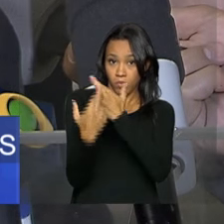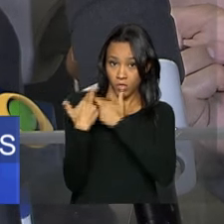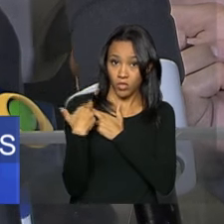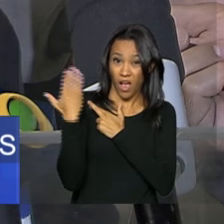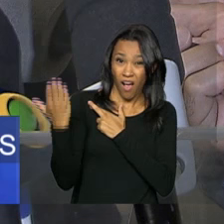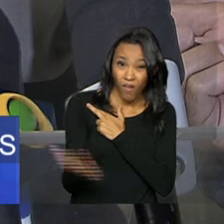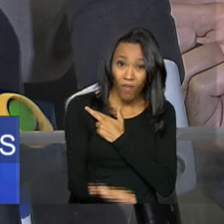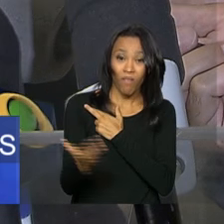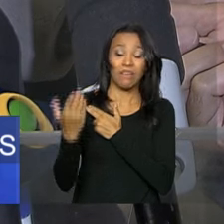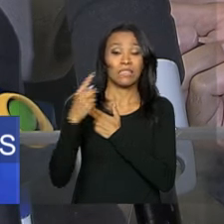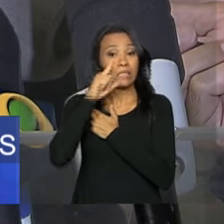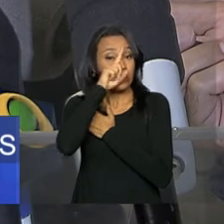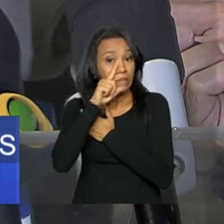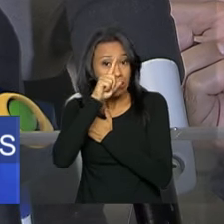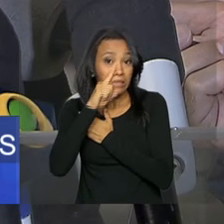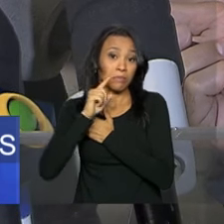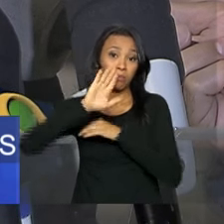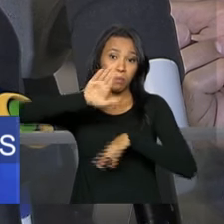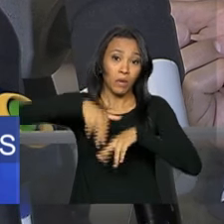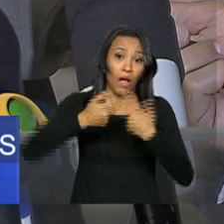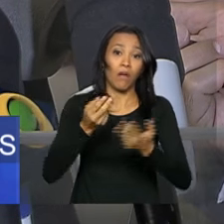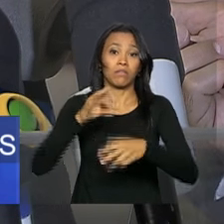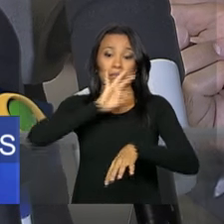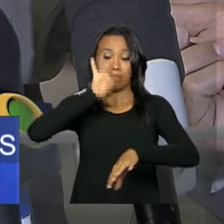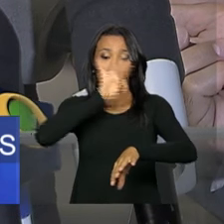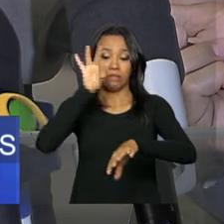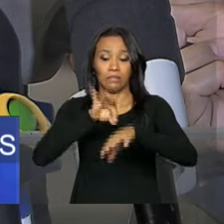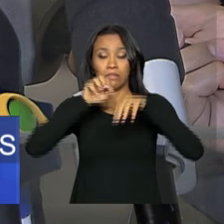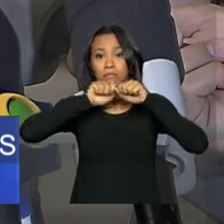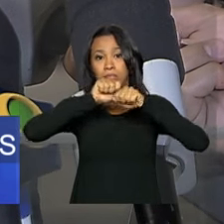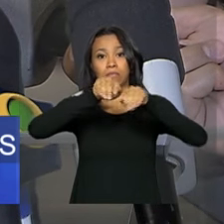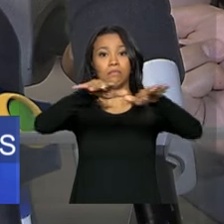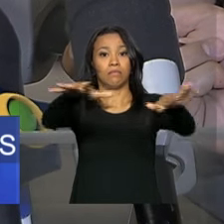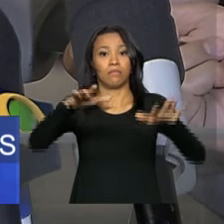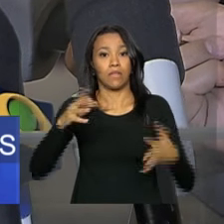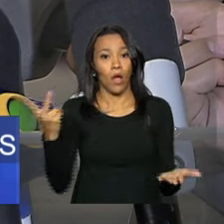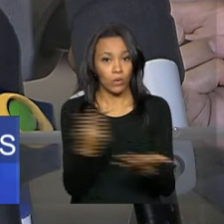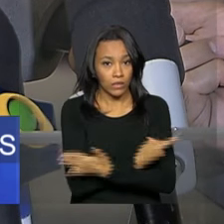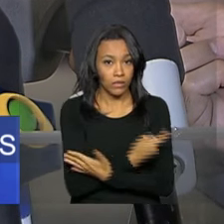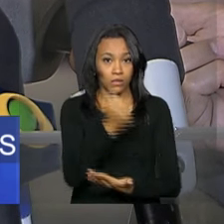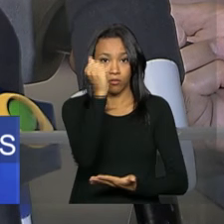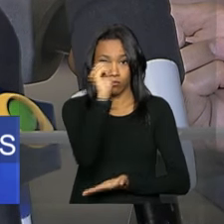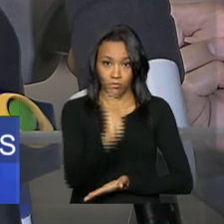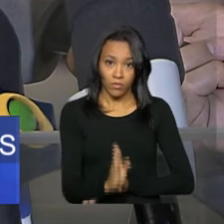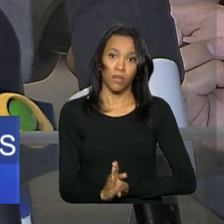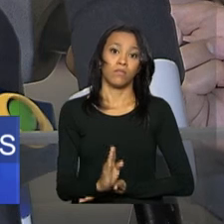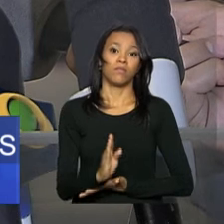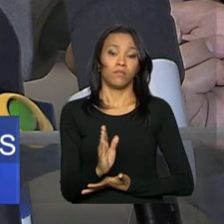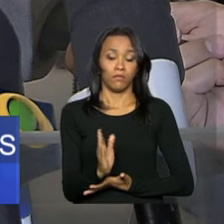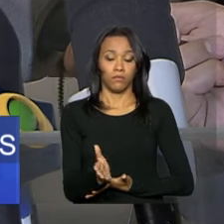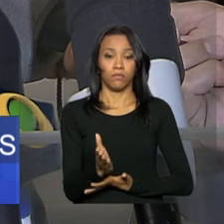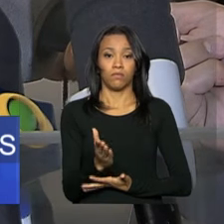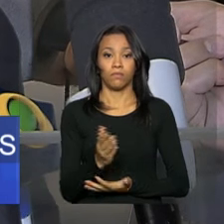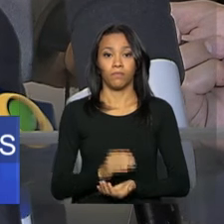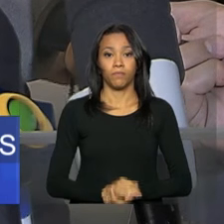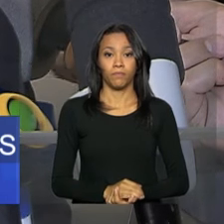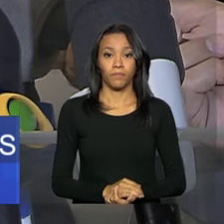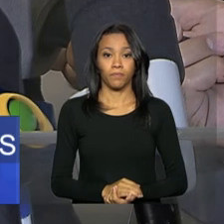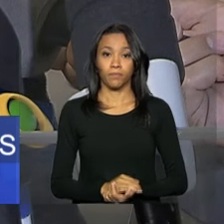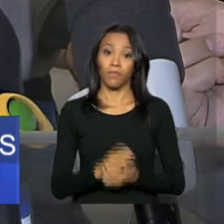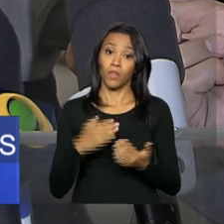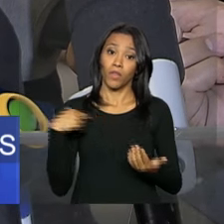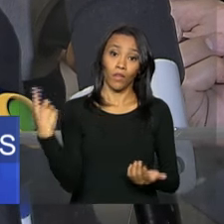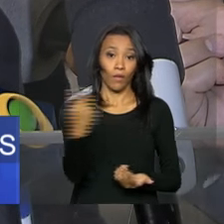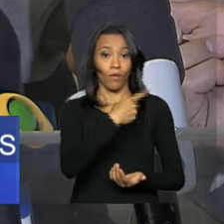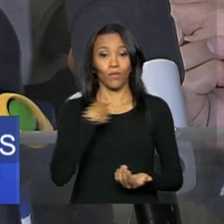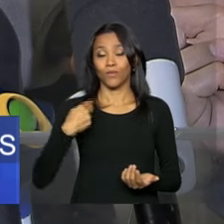neste momento grave de uma das crises maiores de saúde pública já vivida em qualquer tempo pelo Brasil